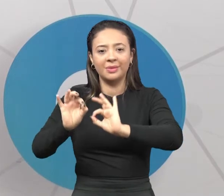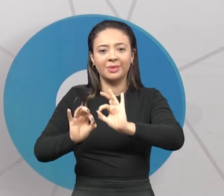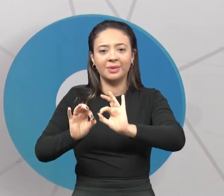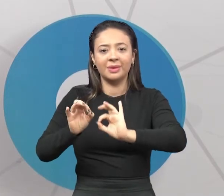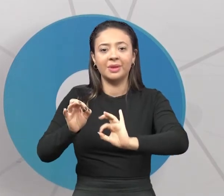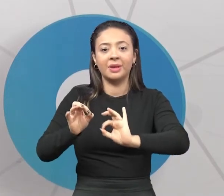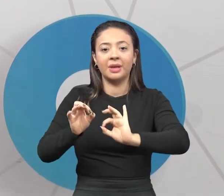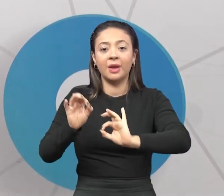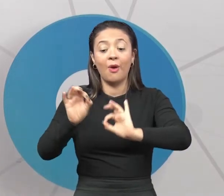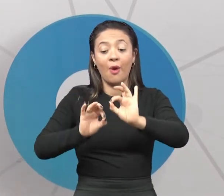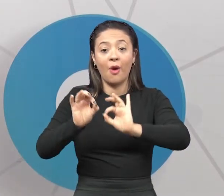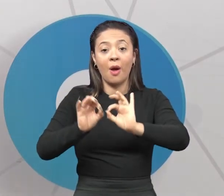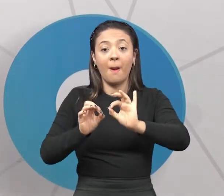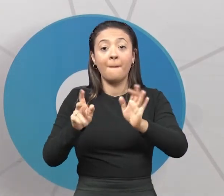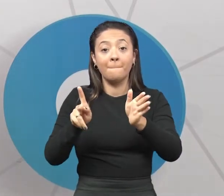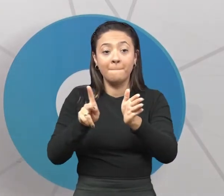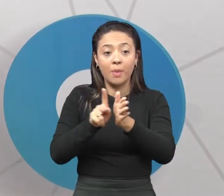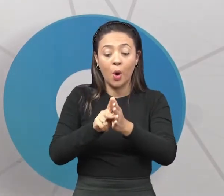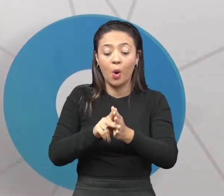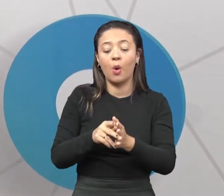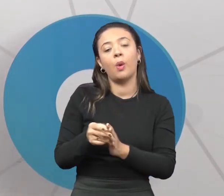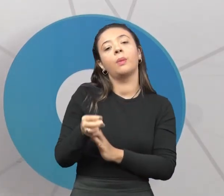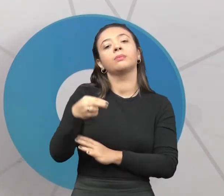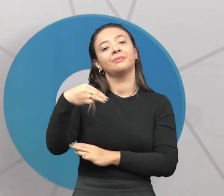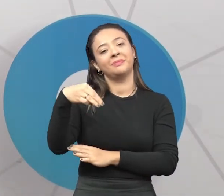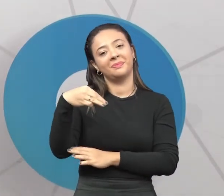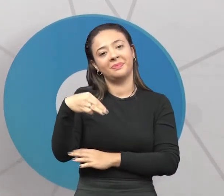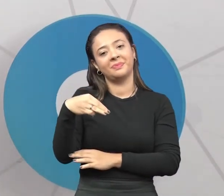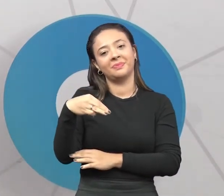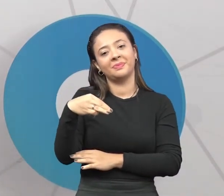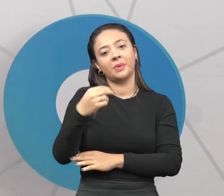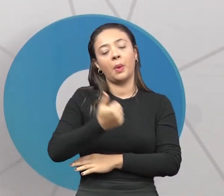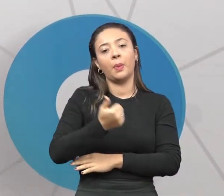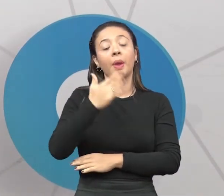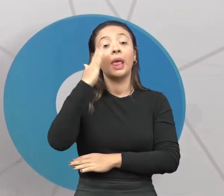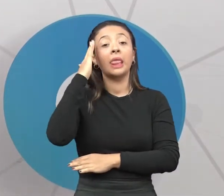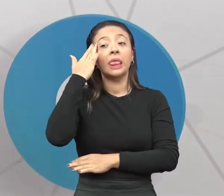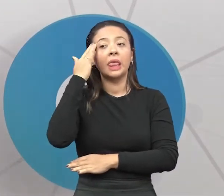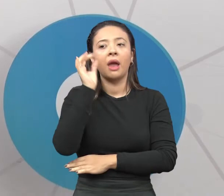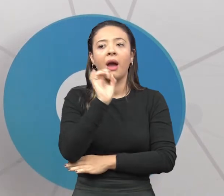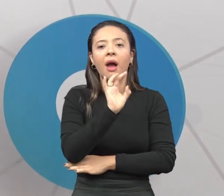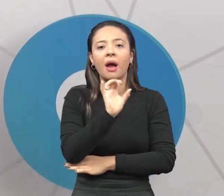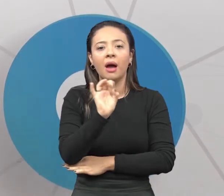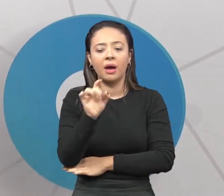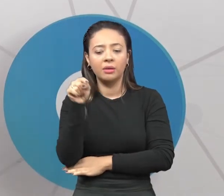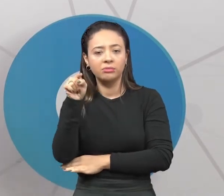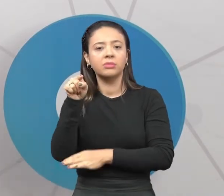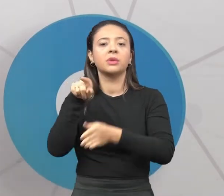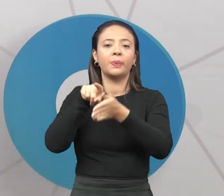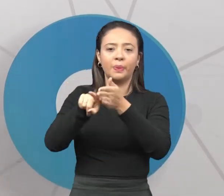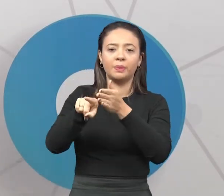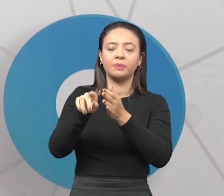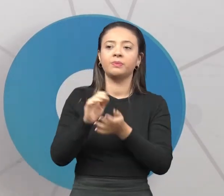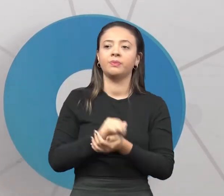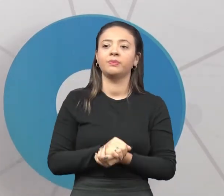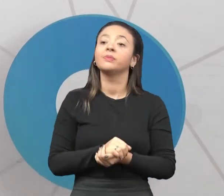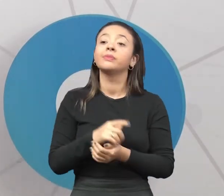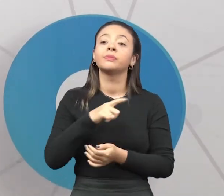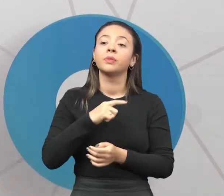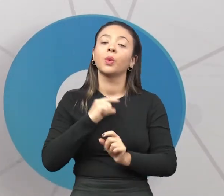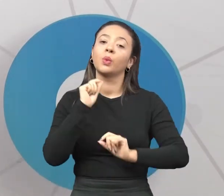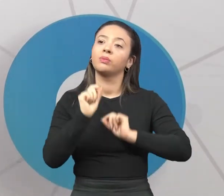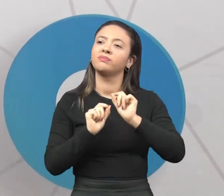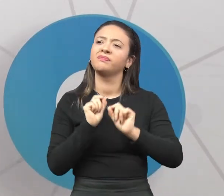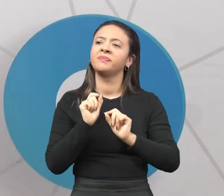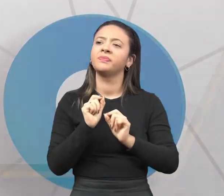forma matemática, tá? Então, vamos primeiro entender cada elemento dessa questão. Nós vamos ter